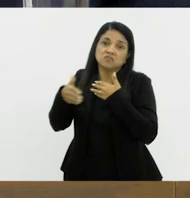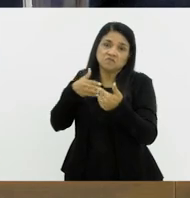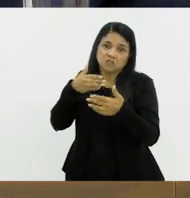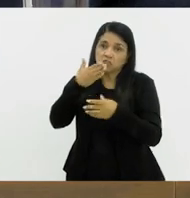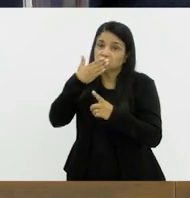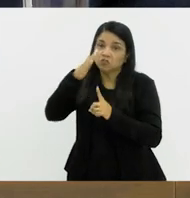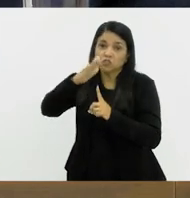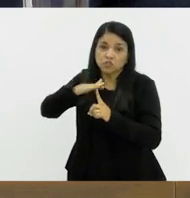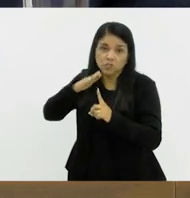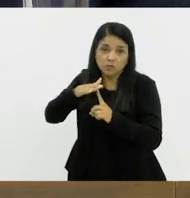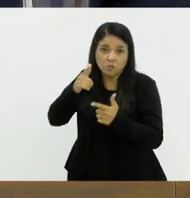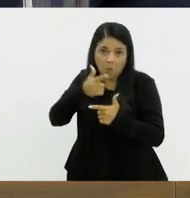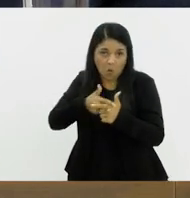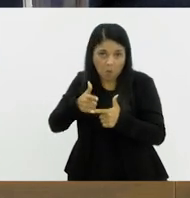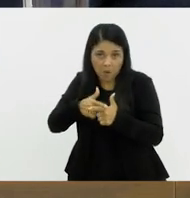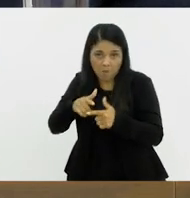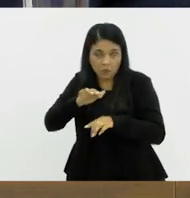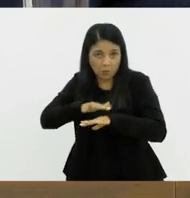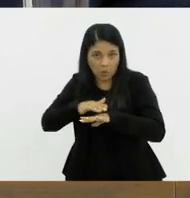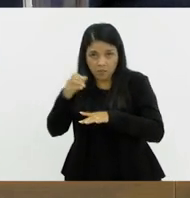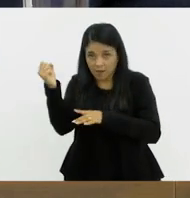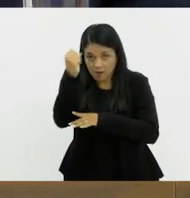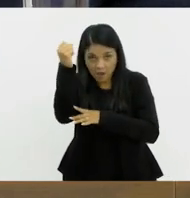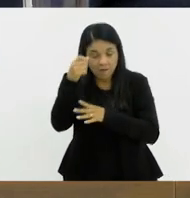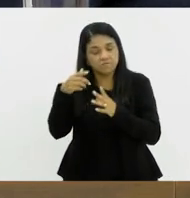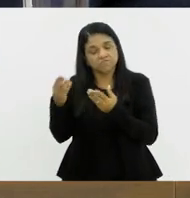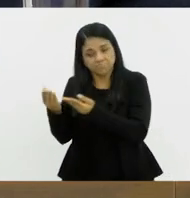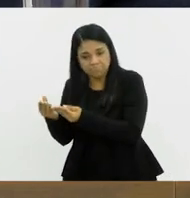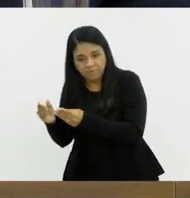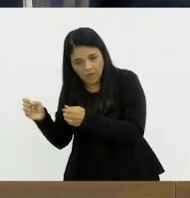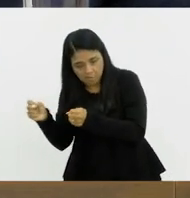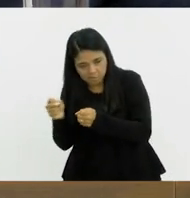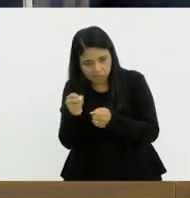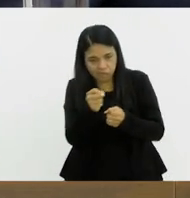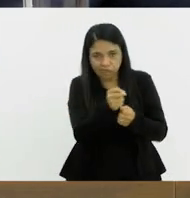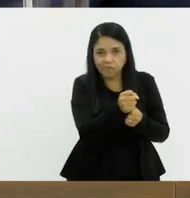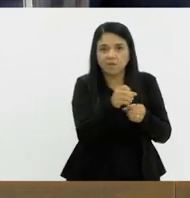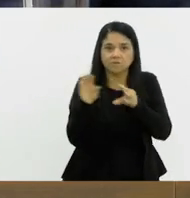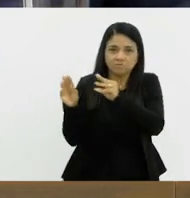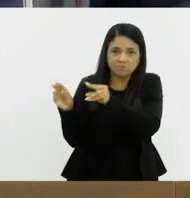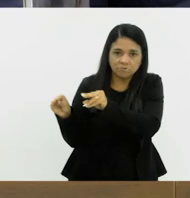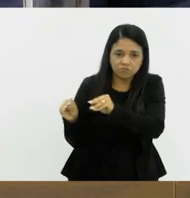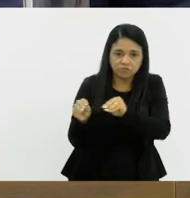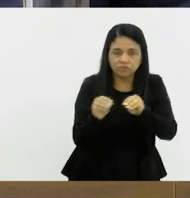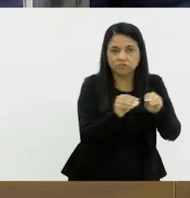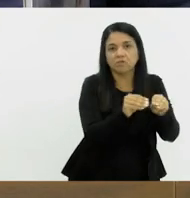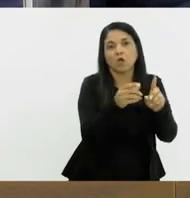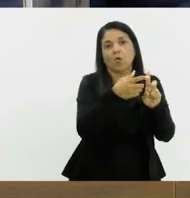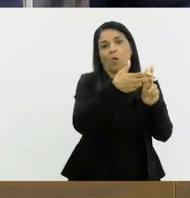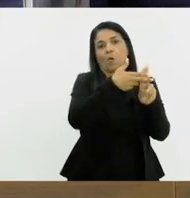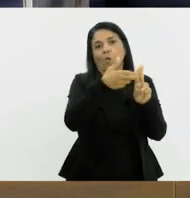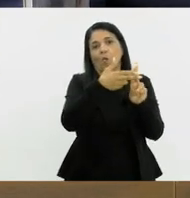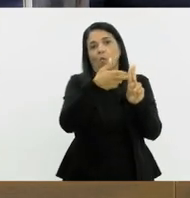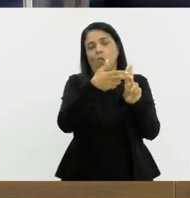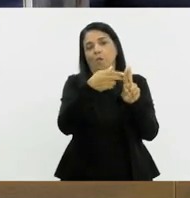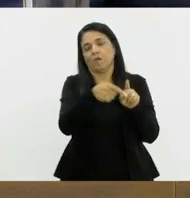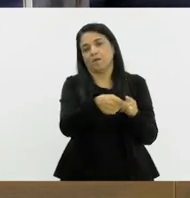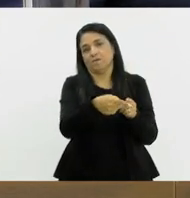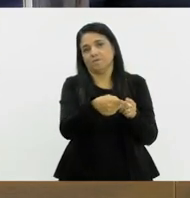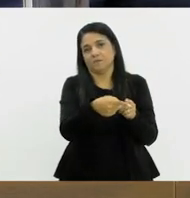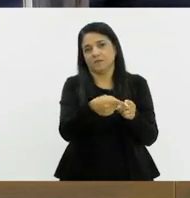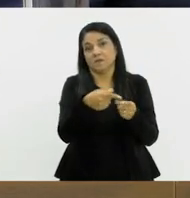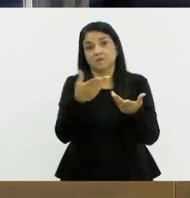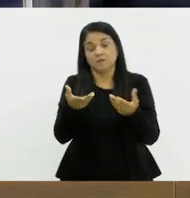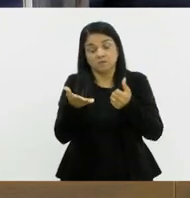de intercorrência, ele vai ser direcionado à UPA. Né? Só que isso não é o funcionamento de um hospital de baixa complexidade